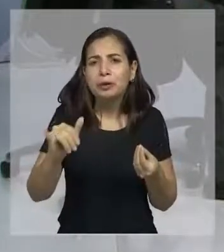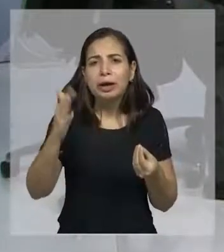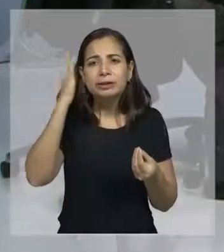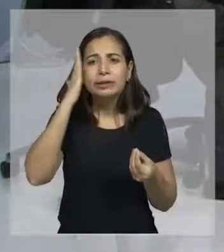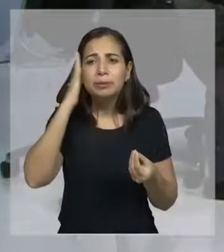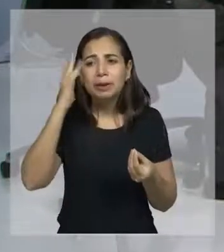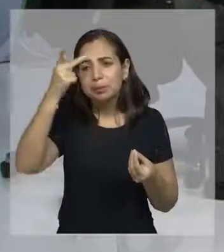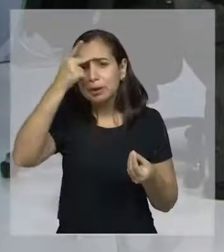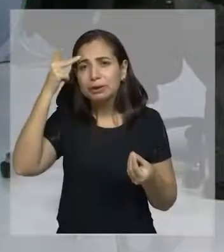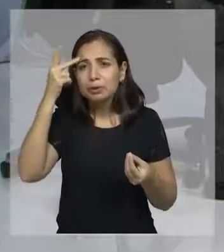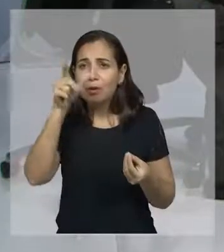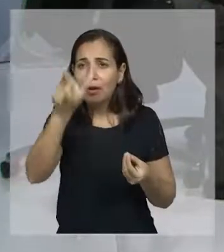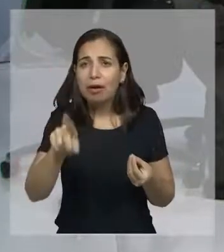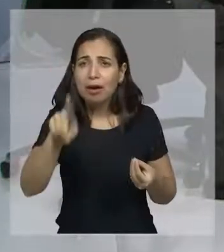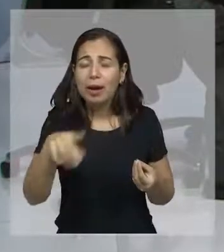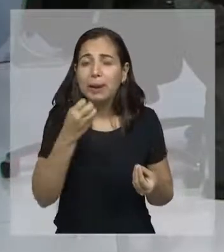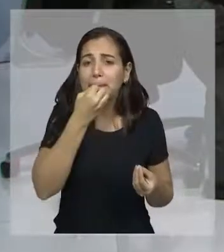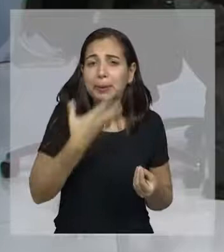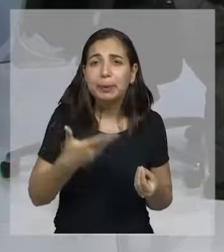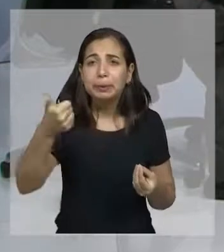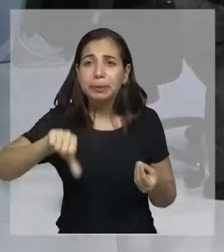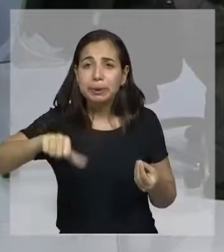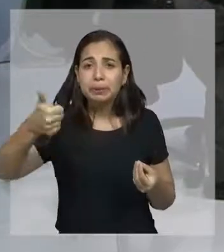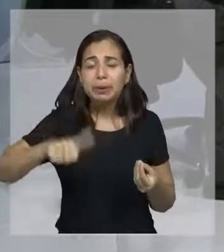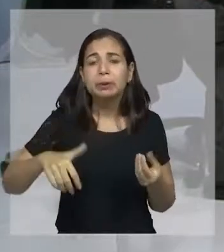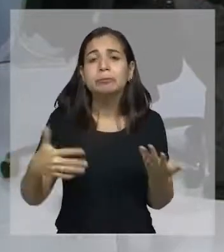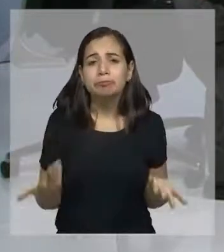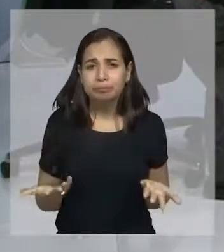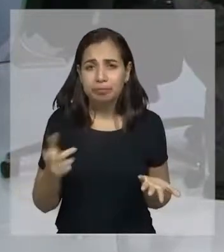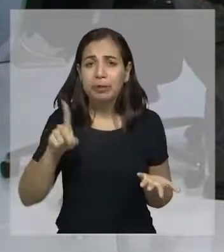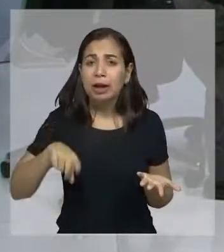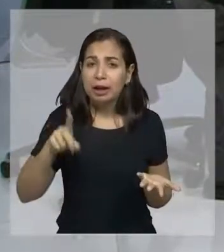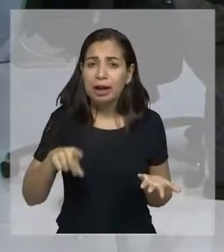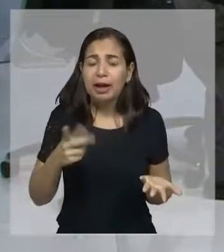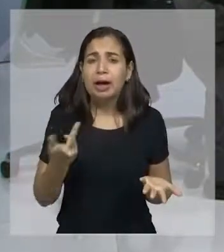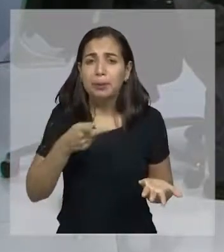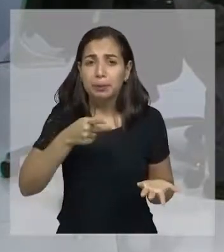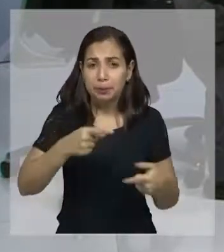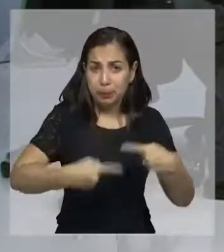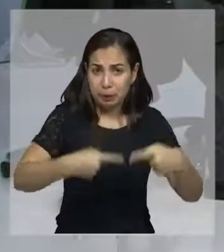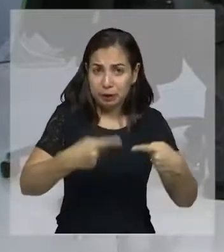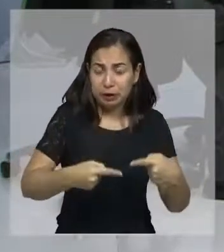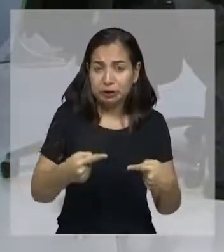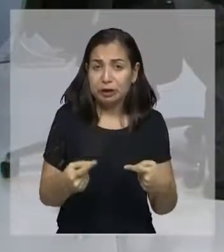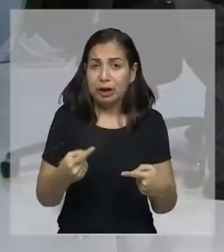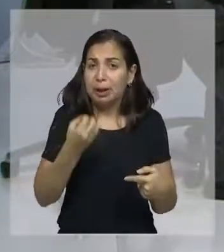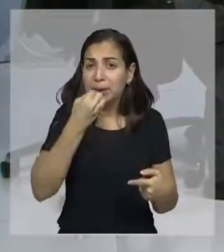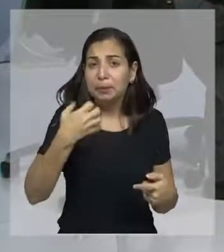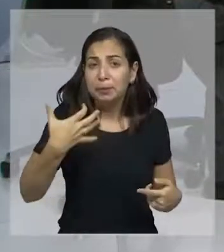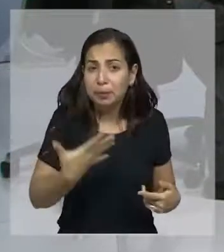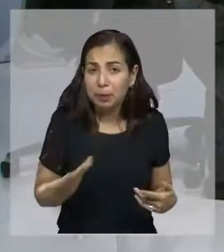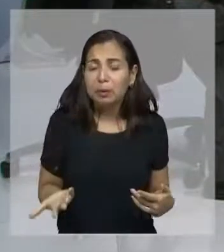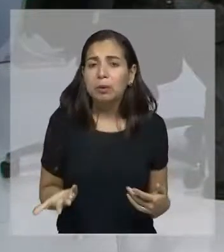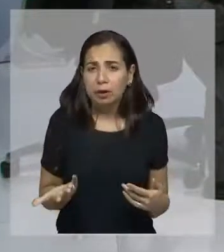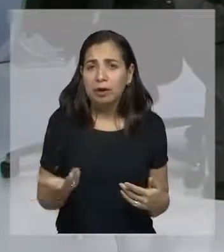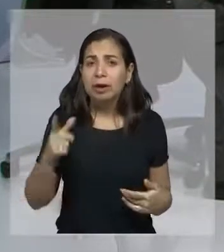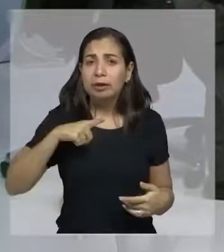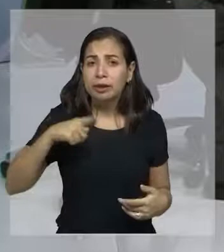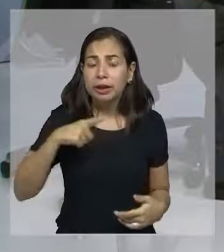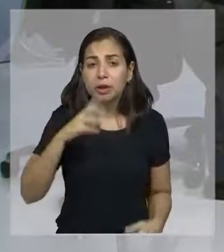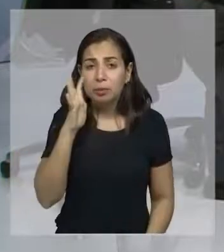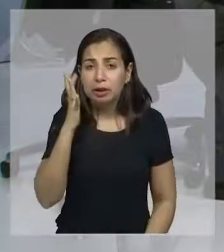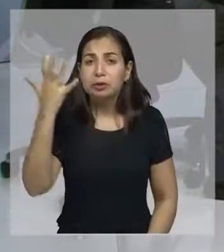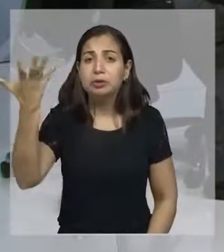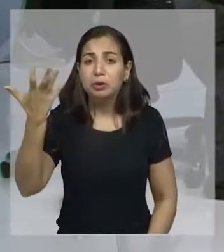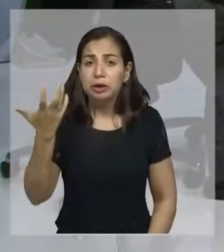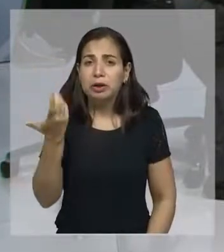vista político, favorável a que a gente possa encaminhar uma outra solução para o Brasil, que não essa onde todos